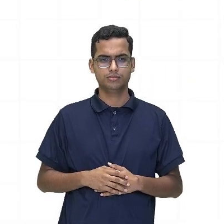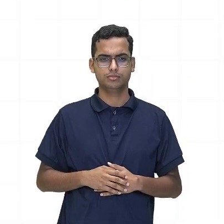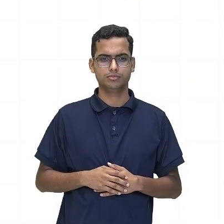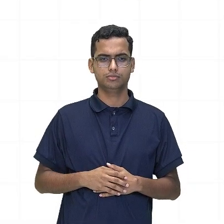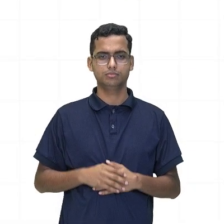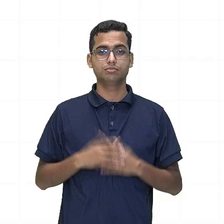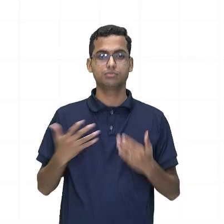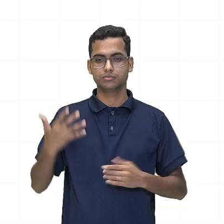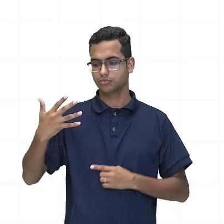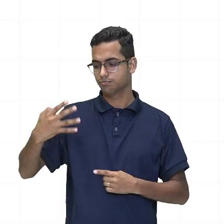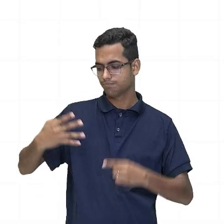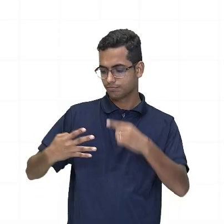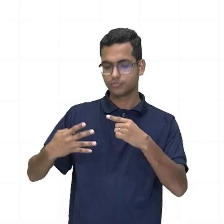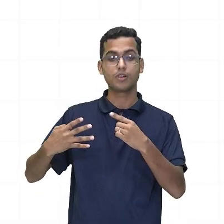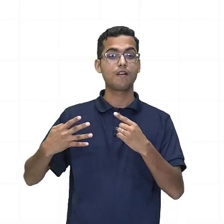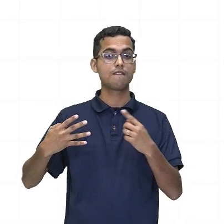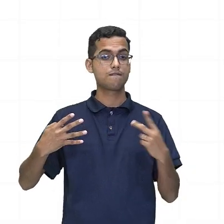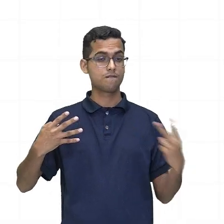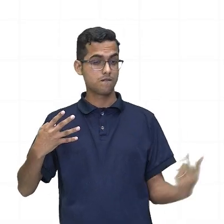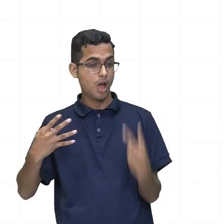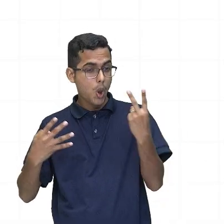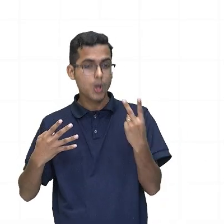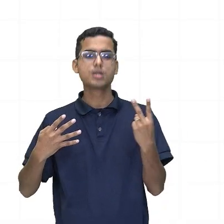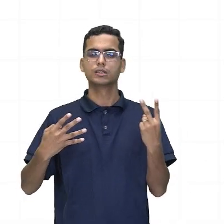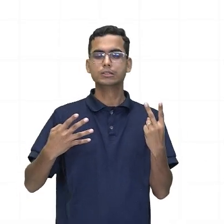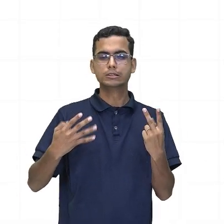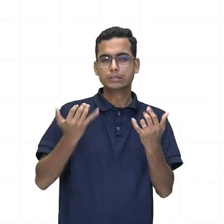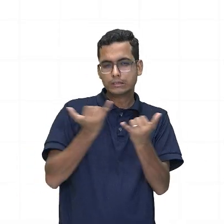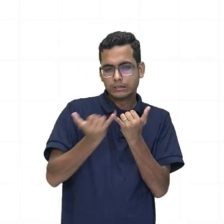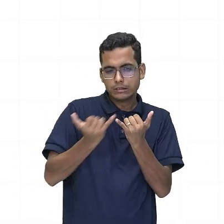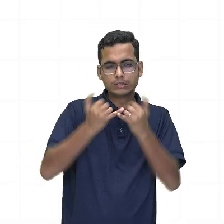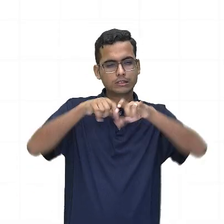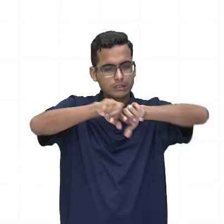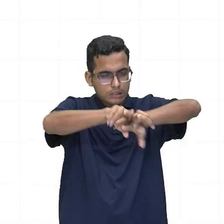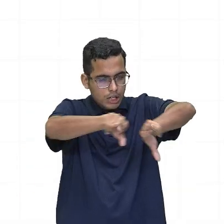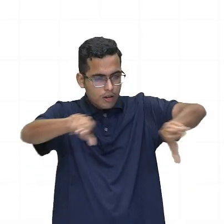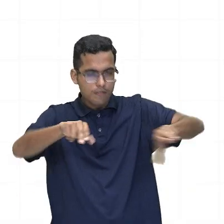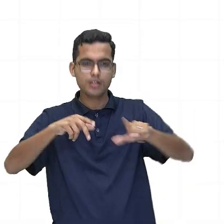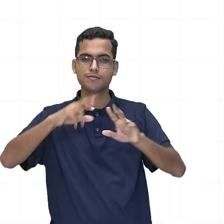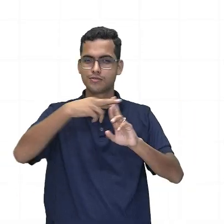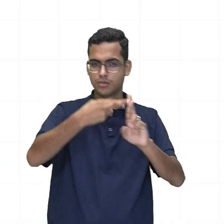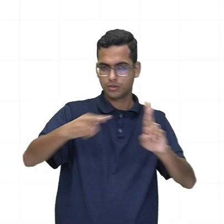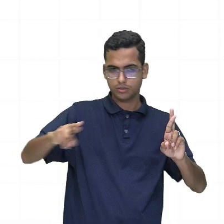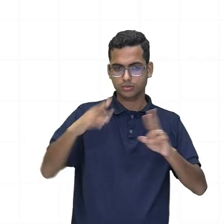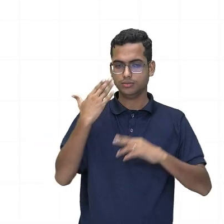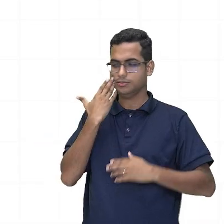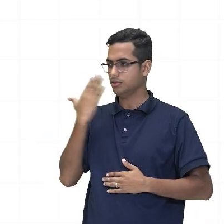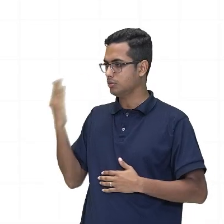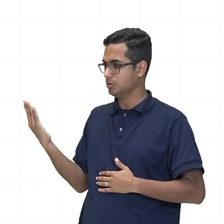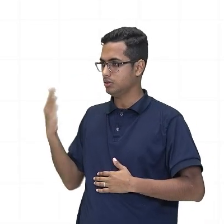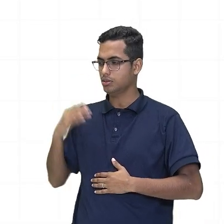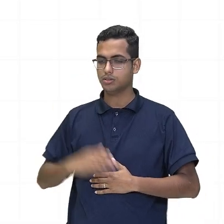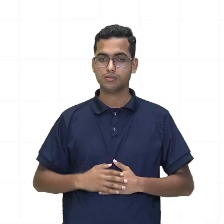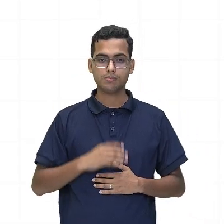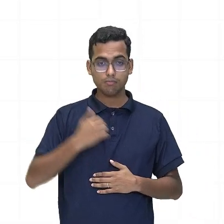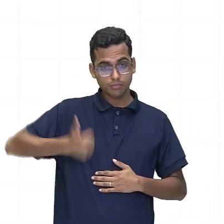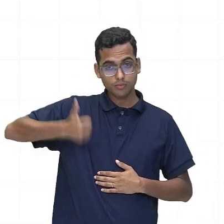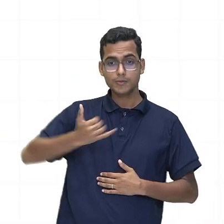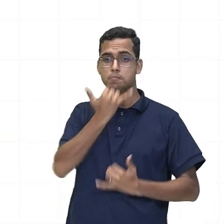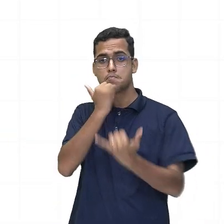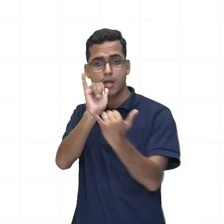aí, colocamos só 4, mas que aparecem muitas vezes nos ensinamentos religiosos. O